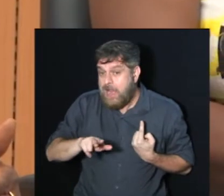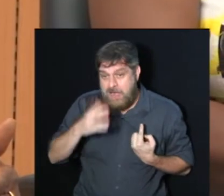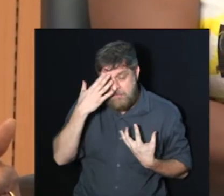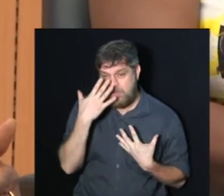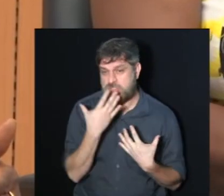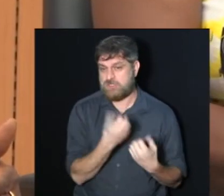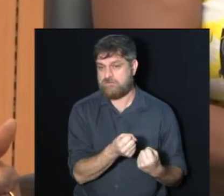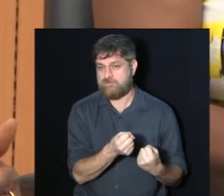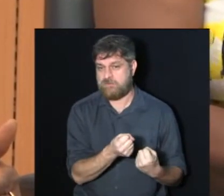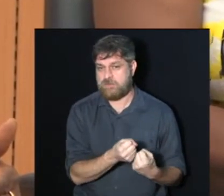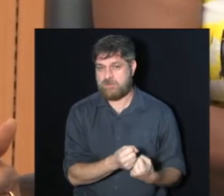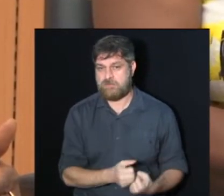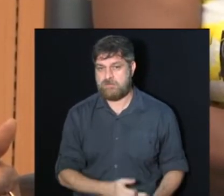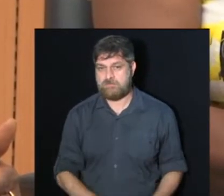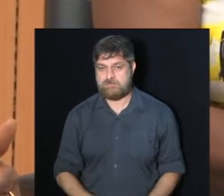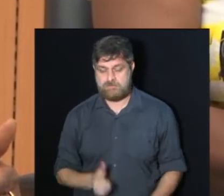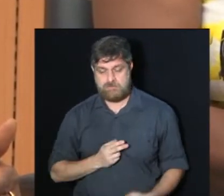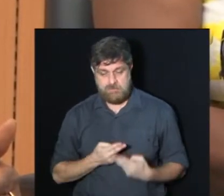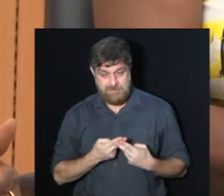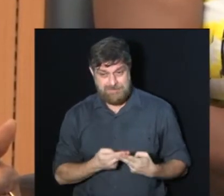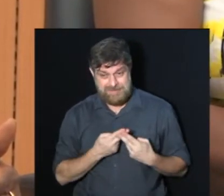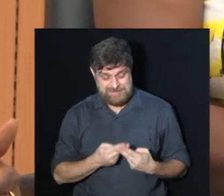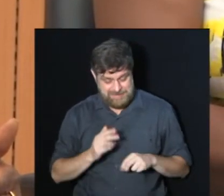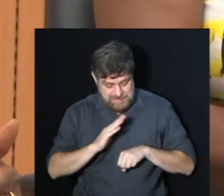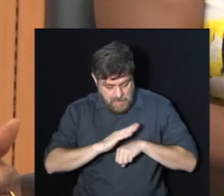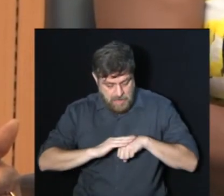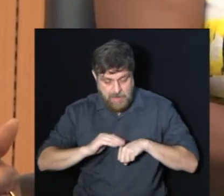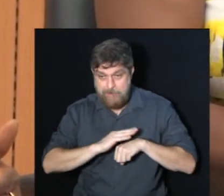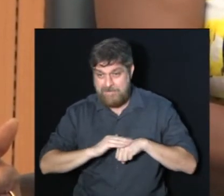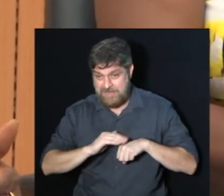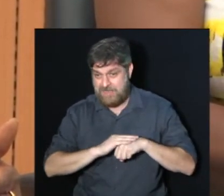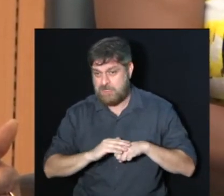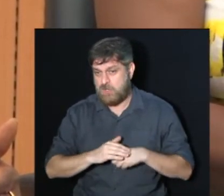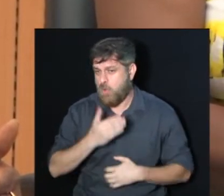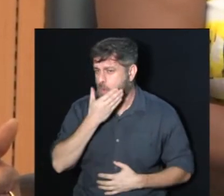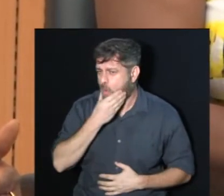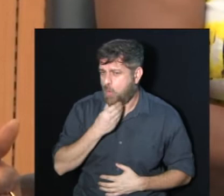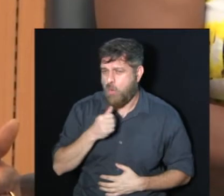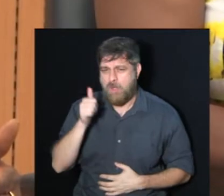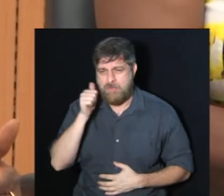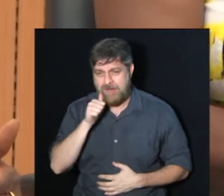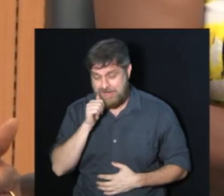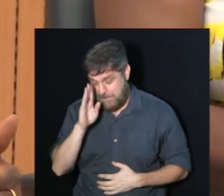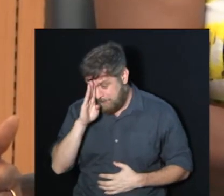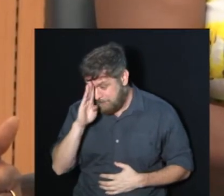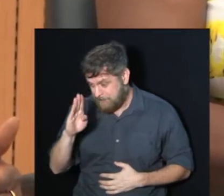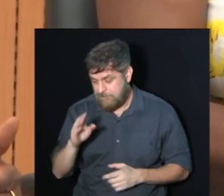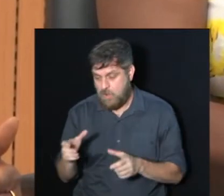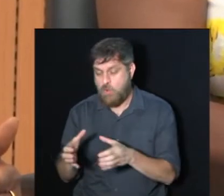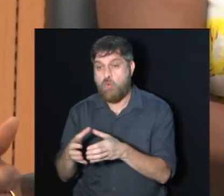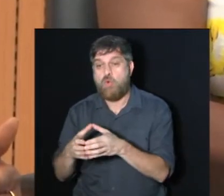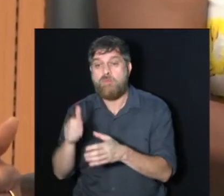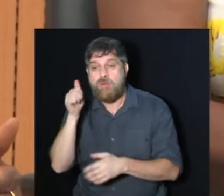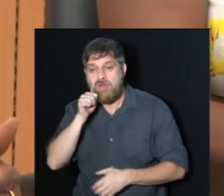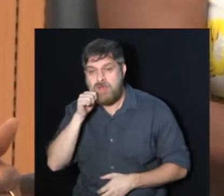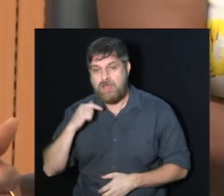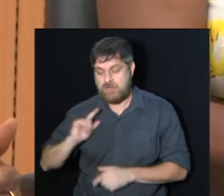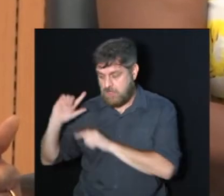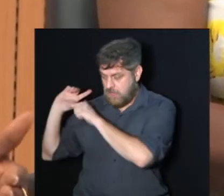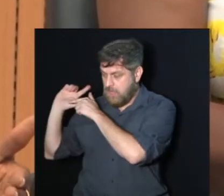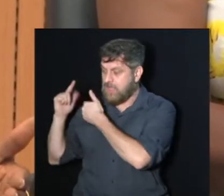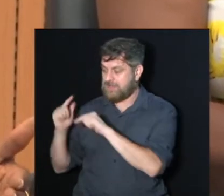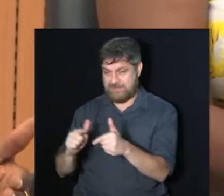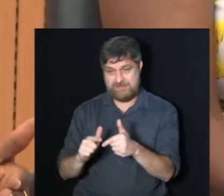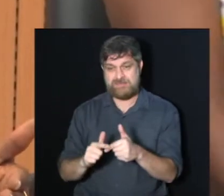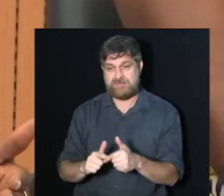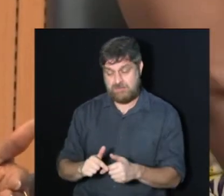mais carinho e mais compreensão, mulheres e homens, mas principalmente a mulher, porque nossa tradição é mais feita de mulher,